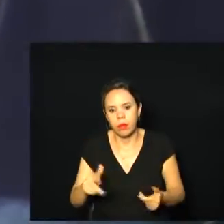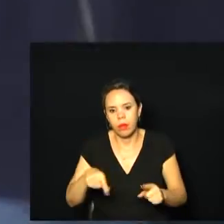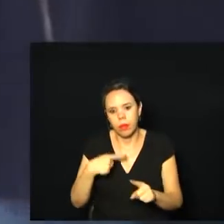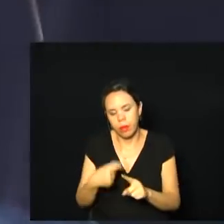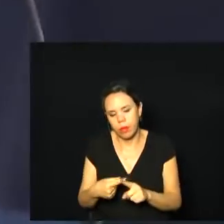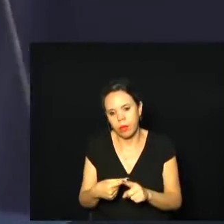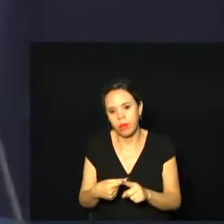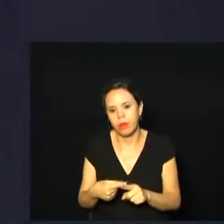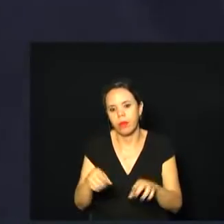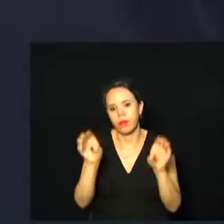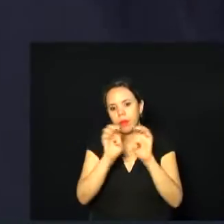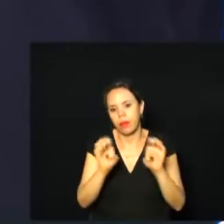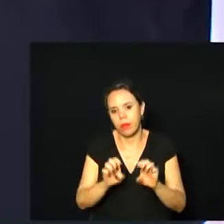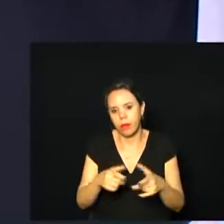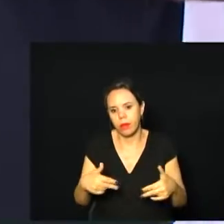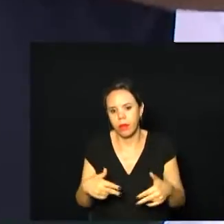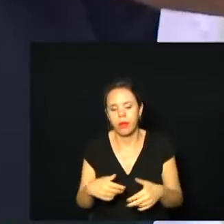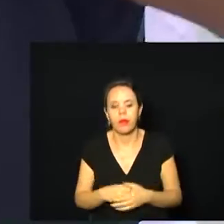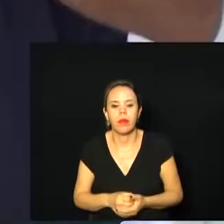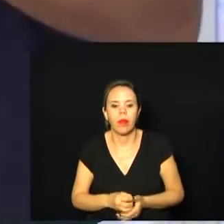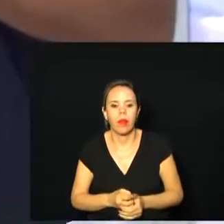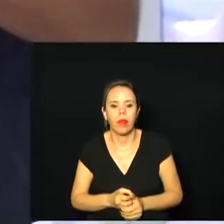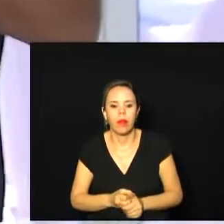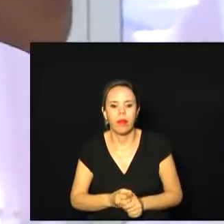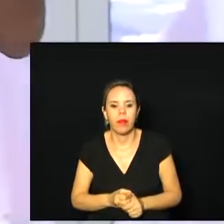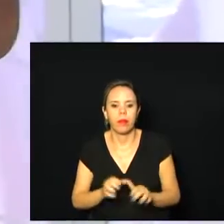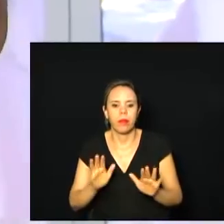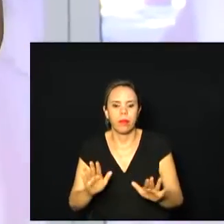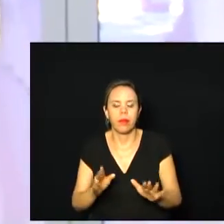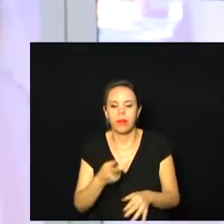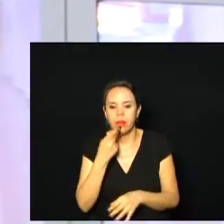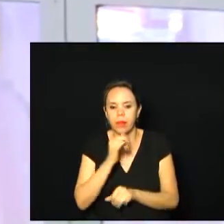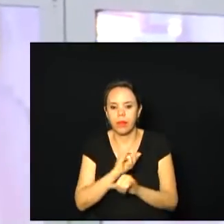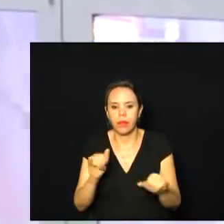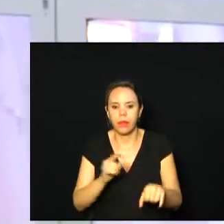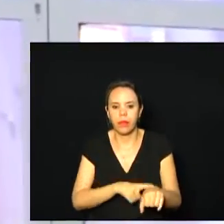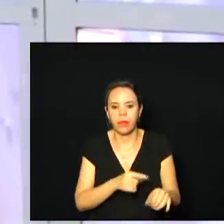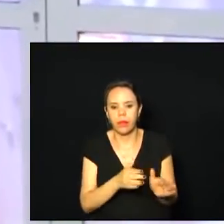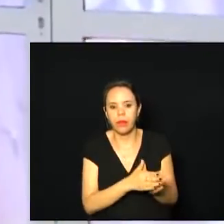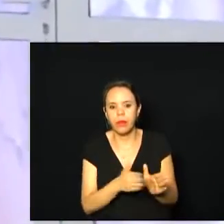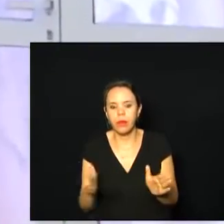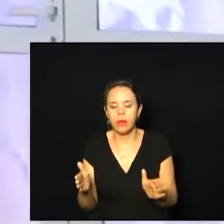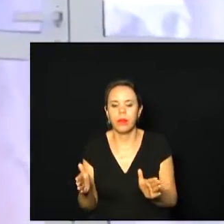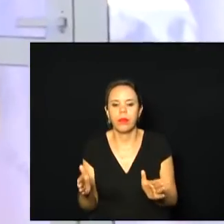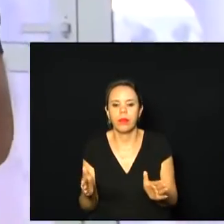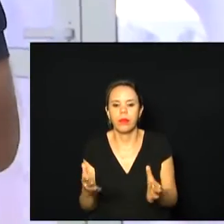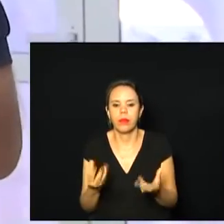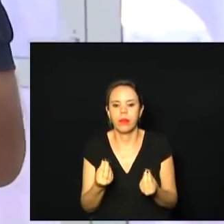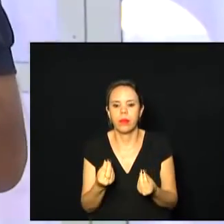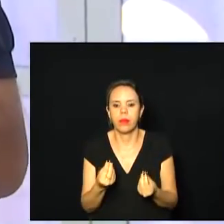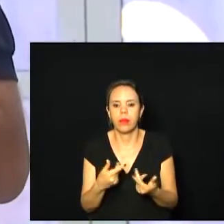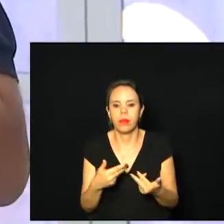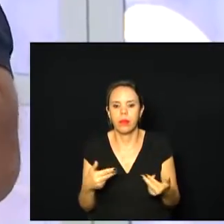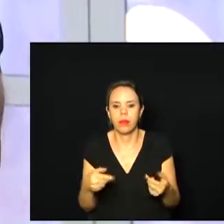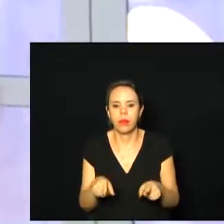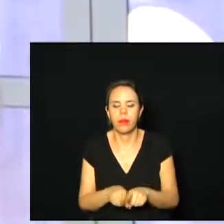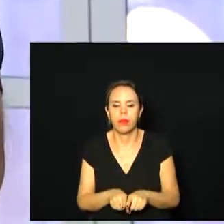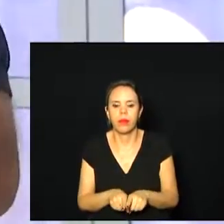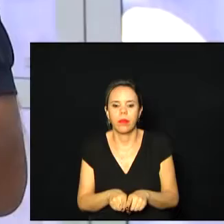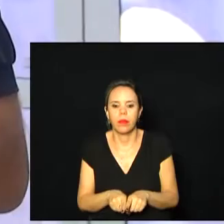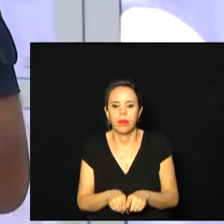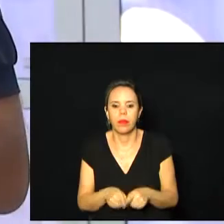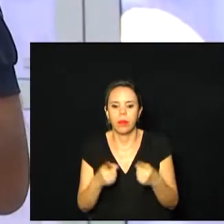mais estruturada, mais culta. Porém, eu ressalto que nesse tempo, né, de muita modernidade, de